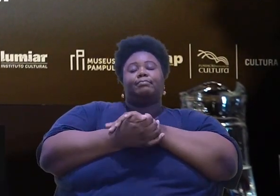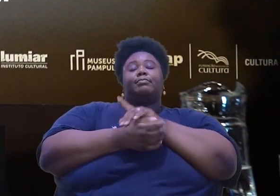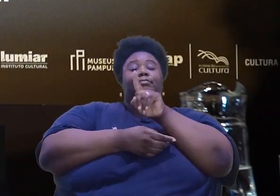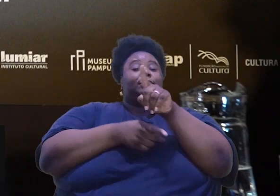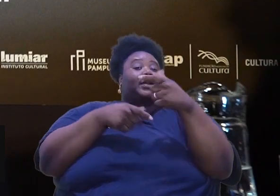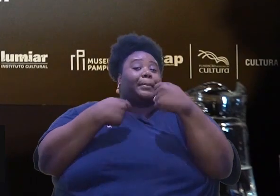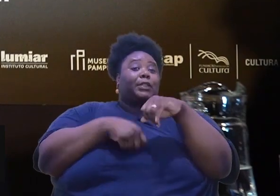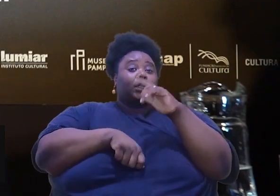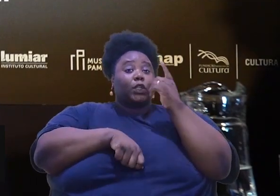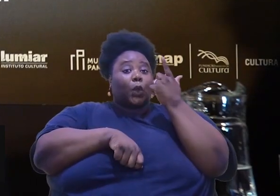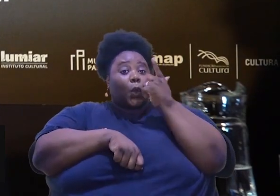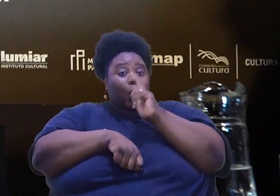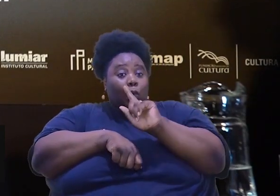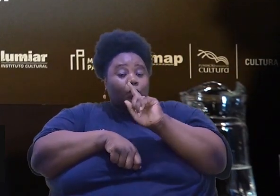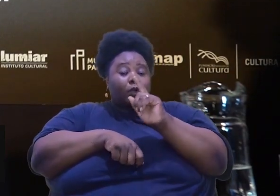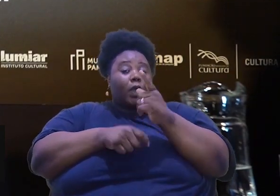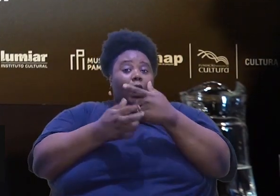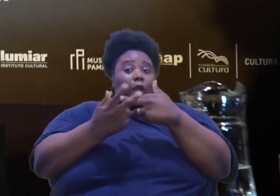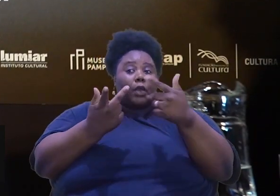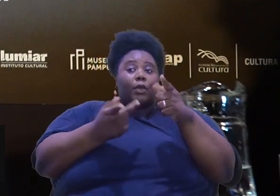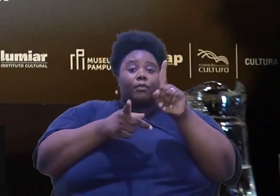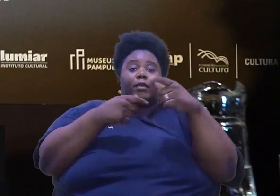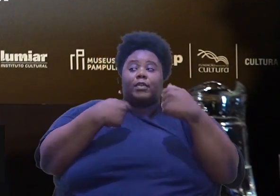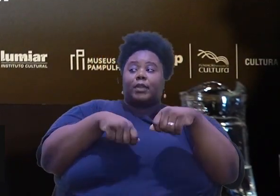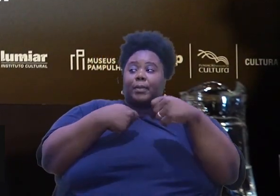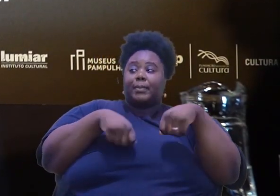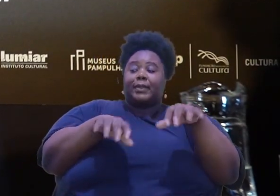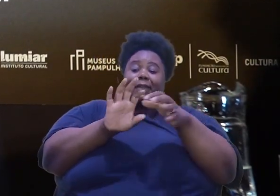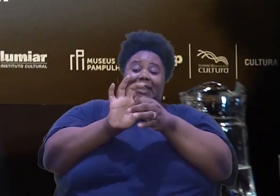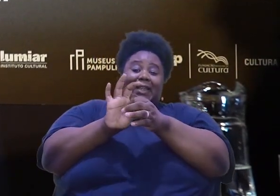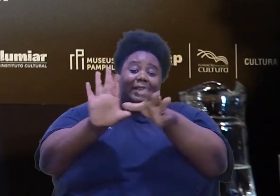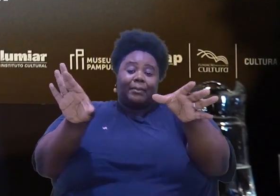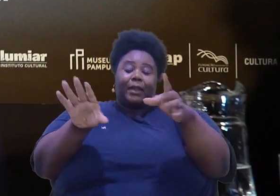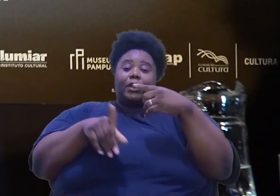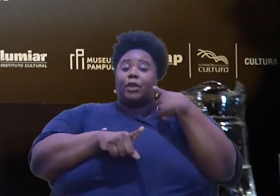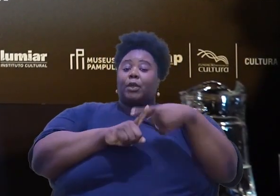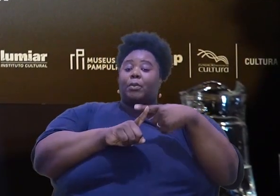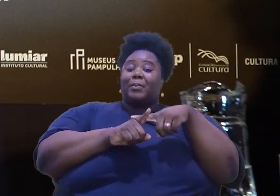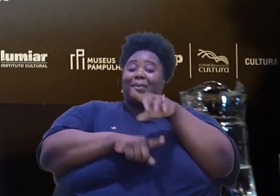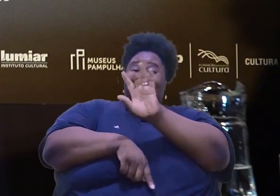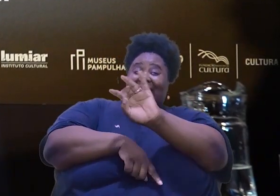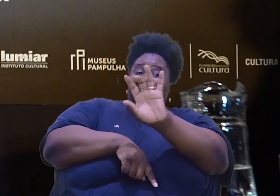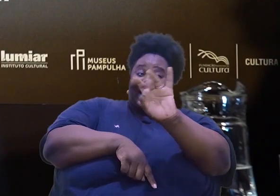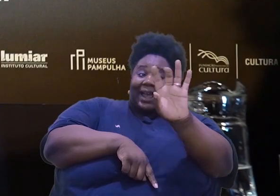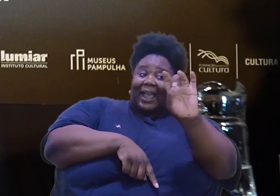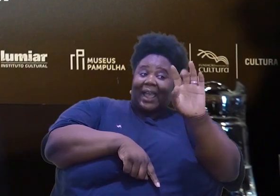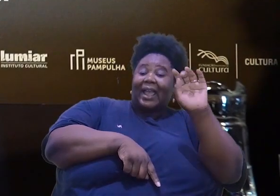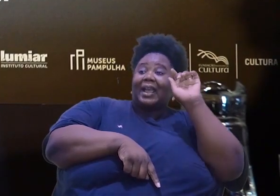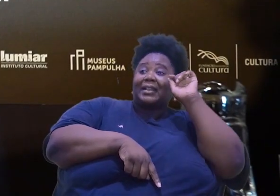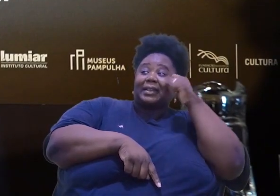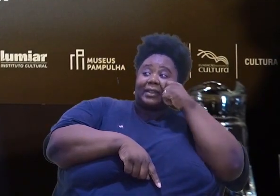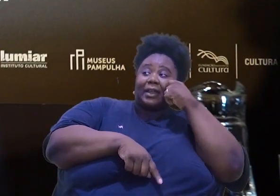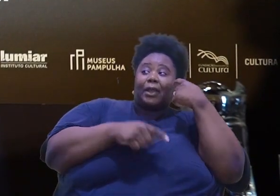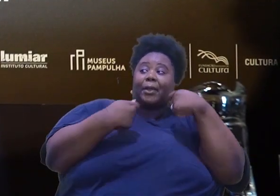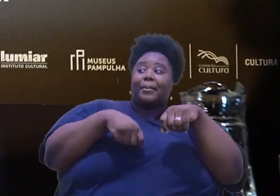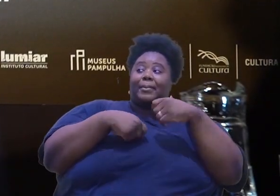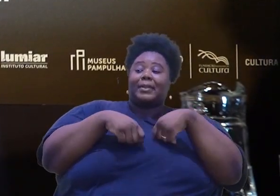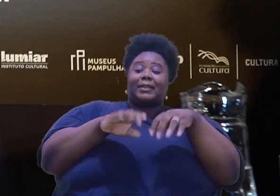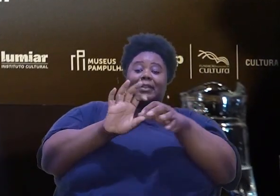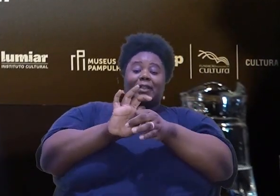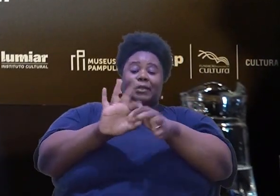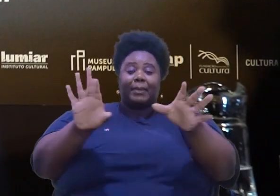tem que conseguir alguma coisa, você tem que se libertar, porque cada negro, cada pessoa negra que se